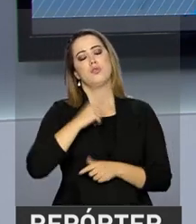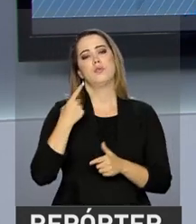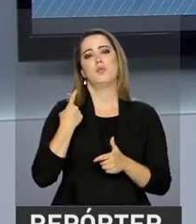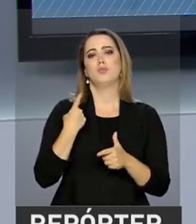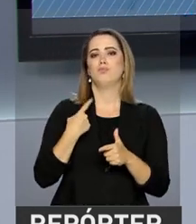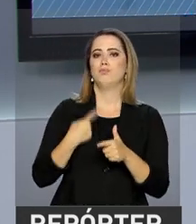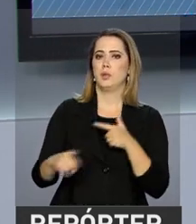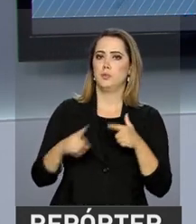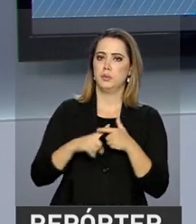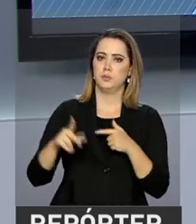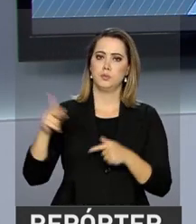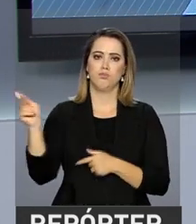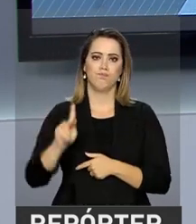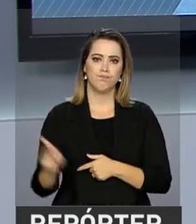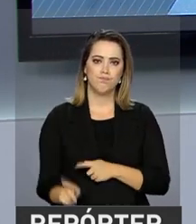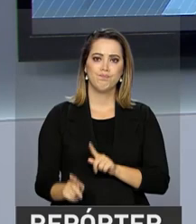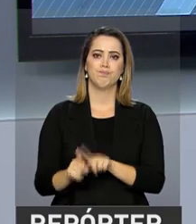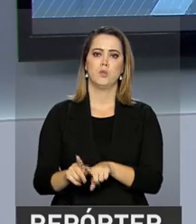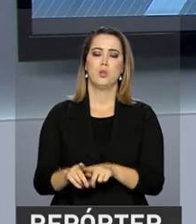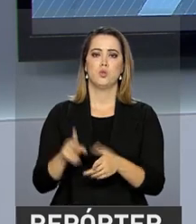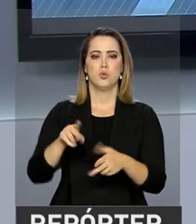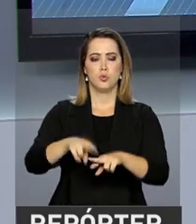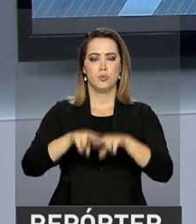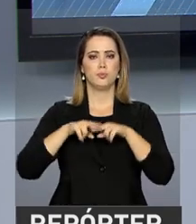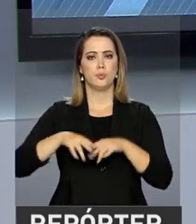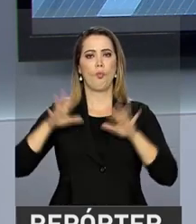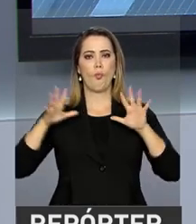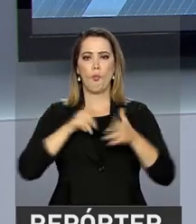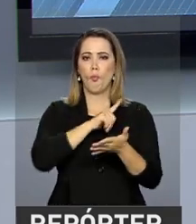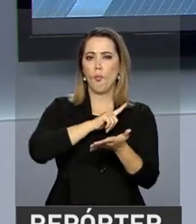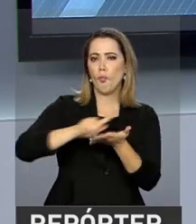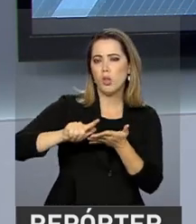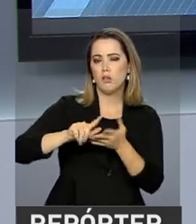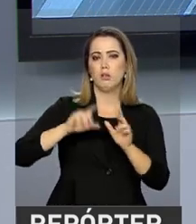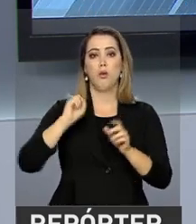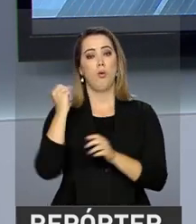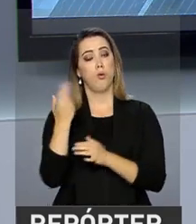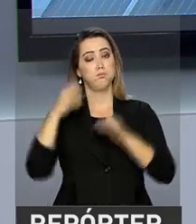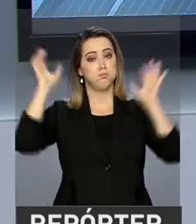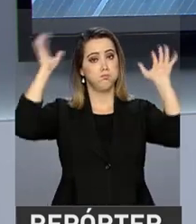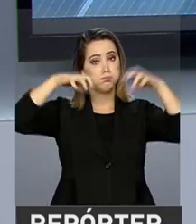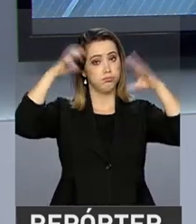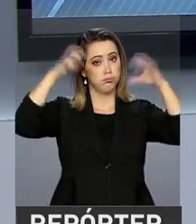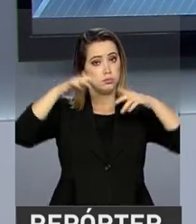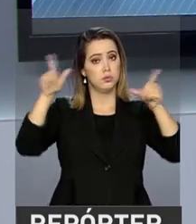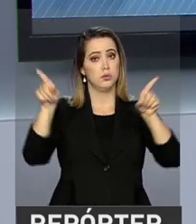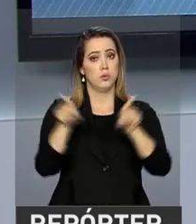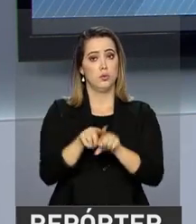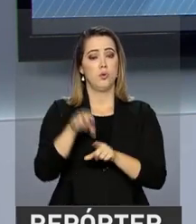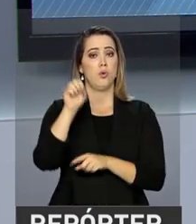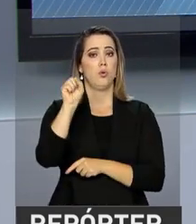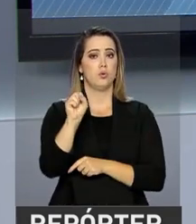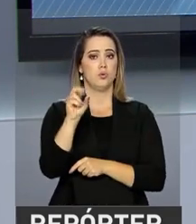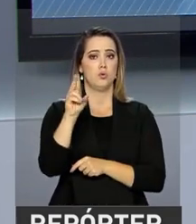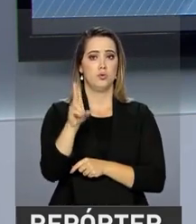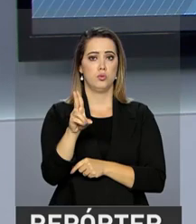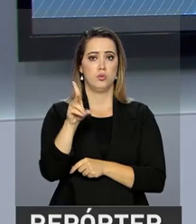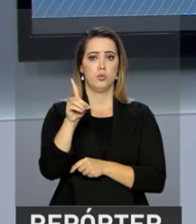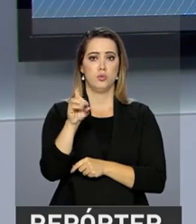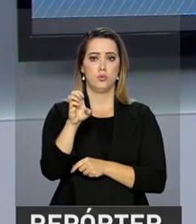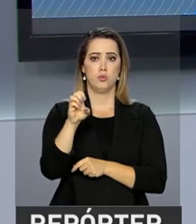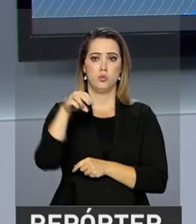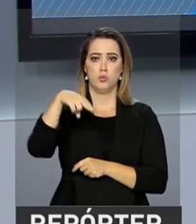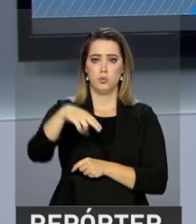prejuízos causados pela seca ou pela chuva nos municípios atendidos pela Superintendência de Desenvolvimento do Nordeste, a